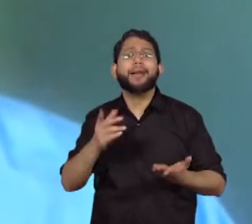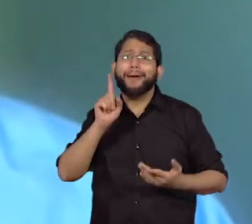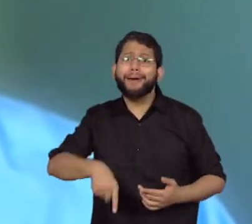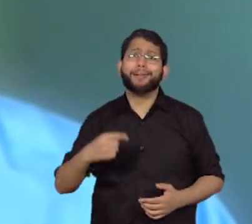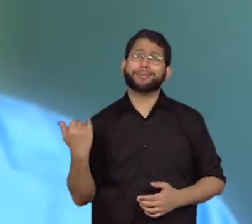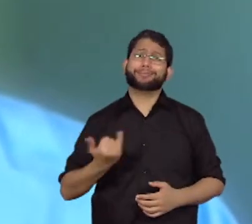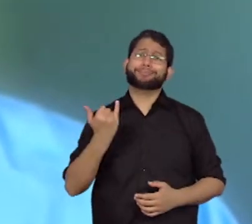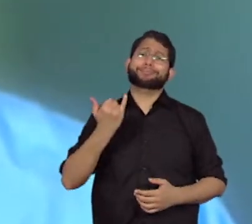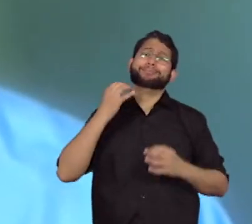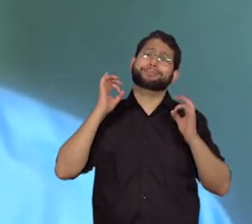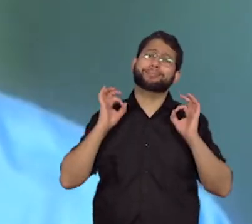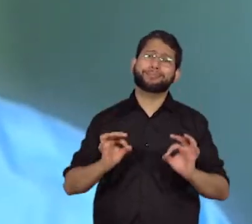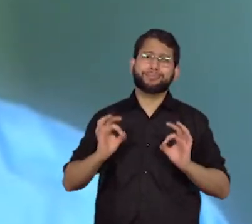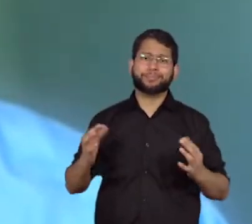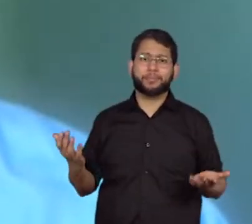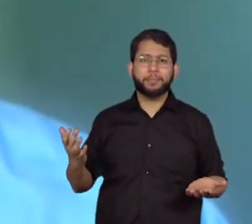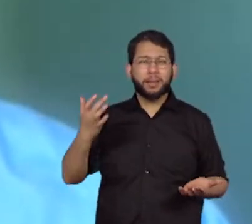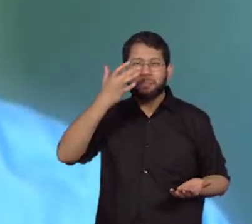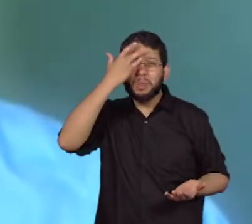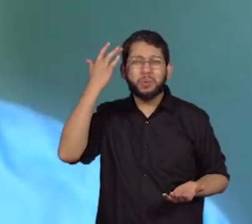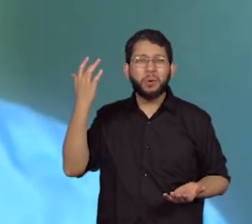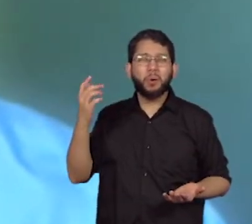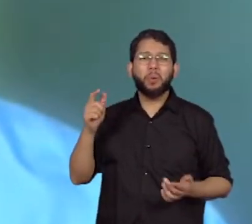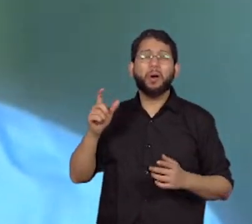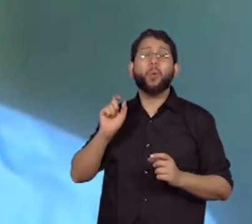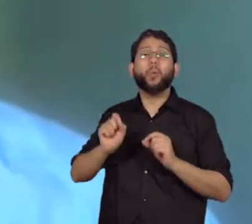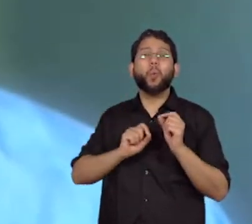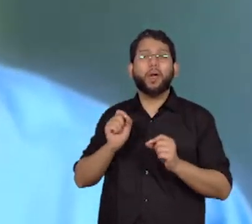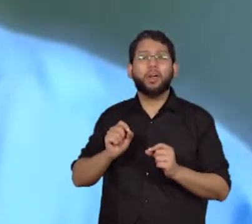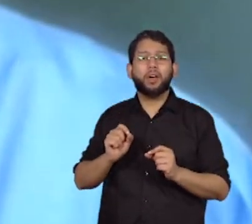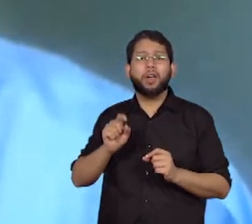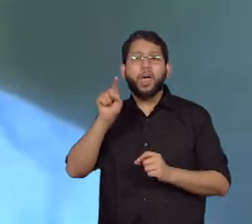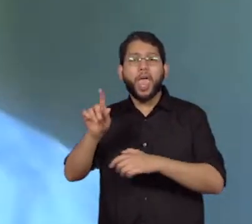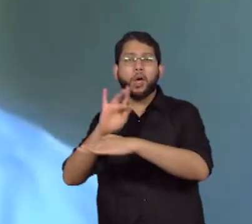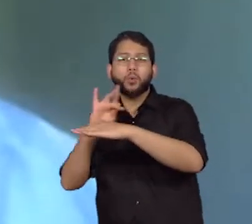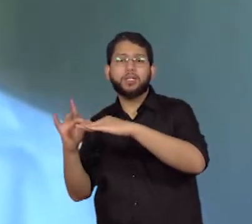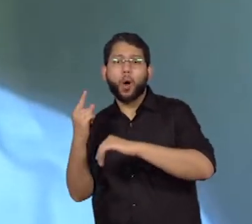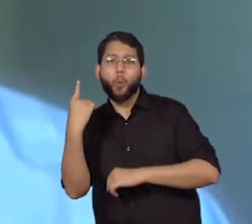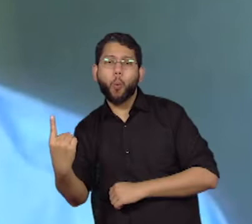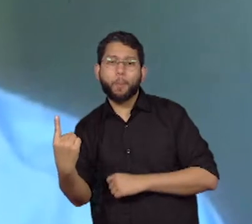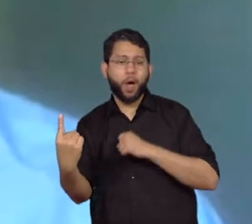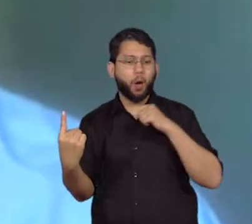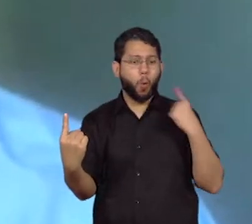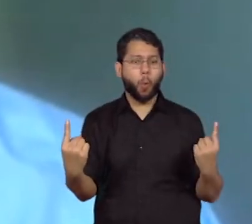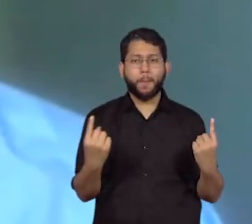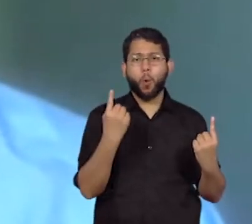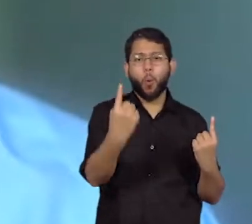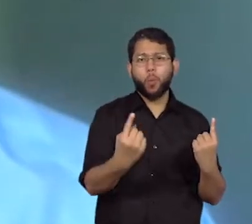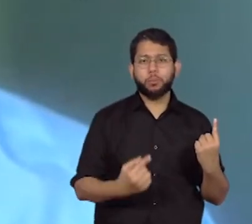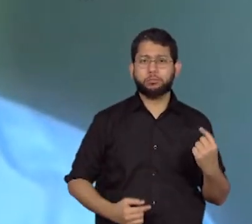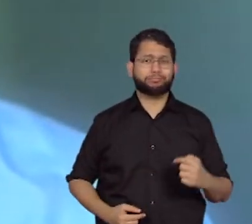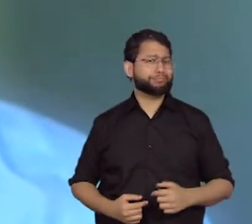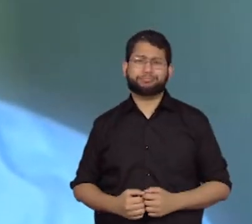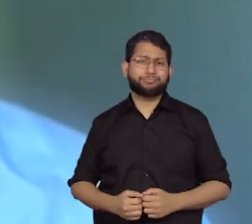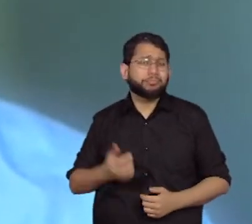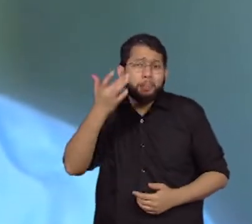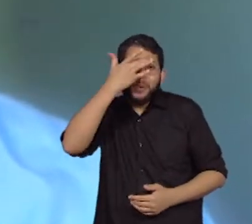Hoje, as pessoas não estão num único lugar. E para mim tem uma grande